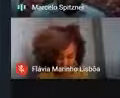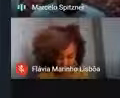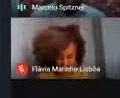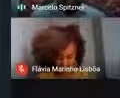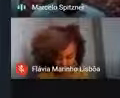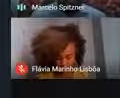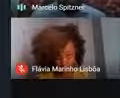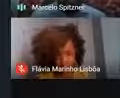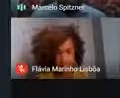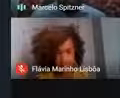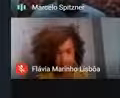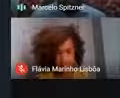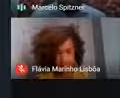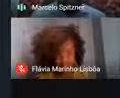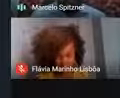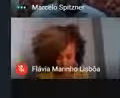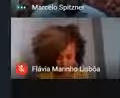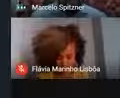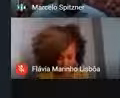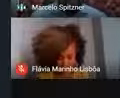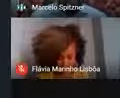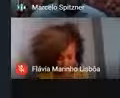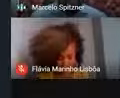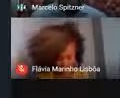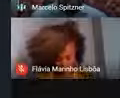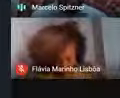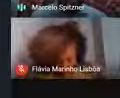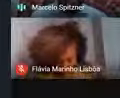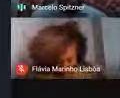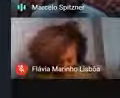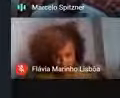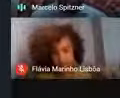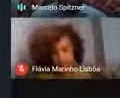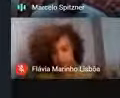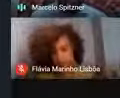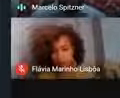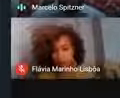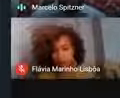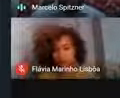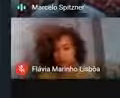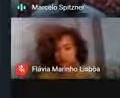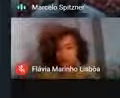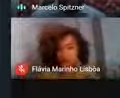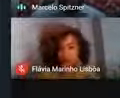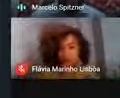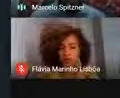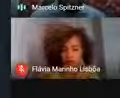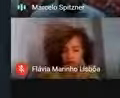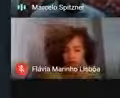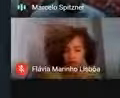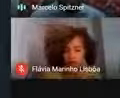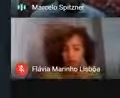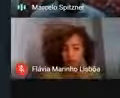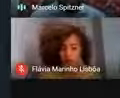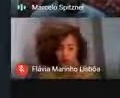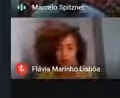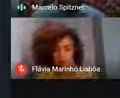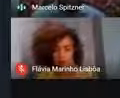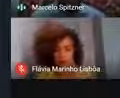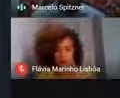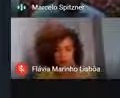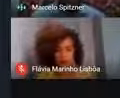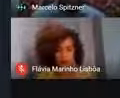Professora, jornalista, escritora, primeira mulher negra a ser eleita deputada estadual do Brasil e a primeira deputada de